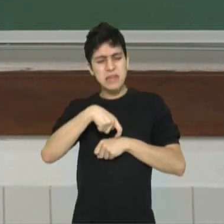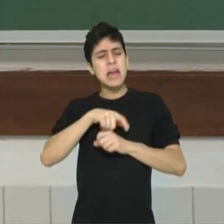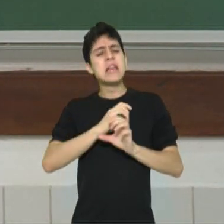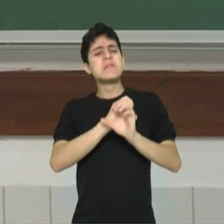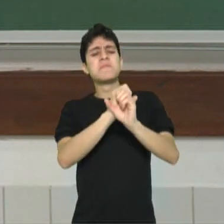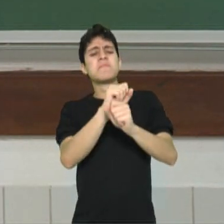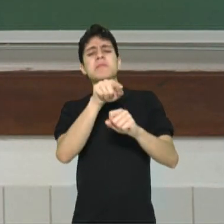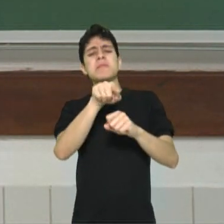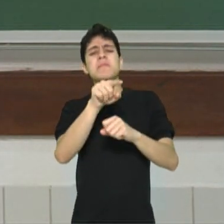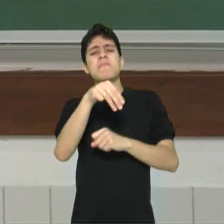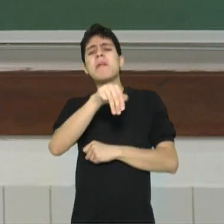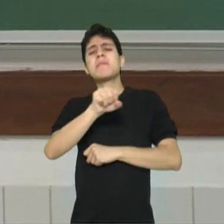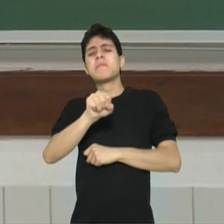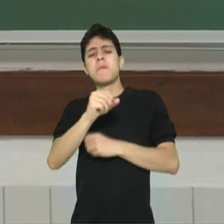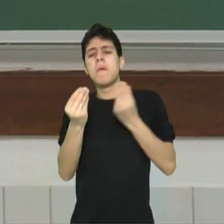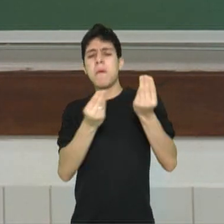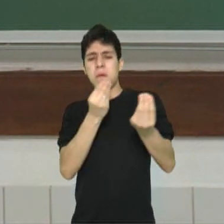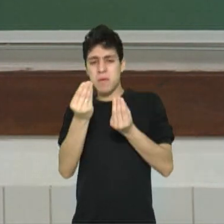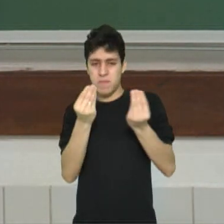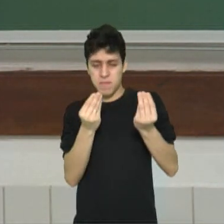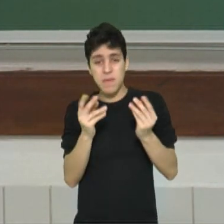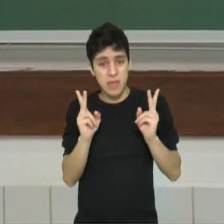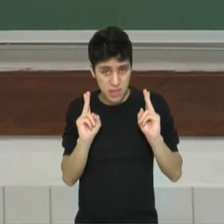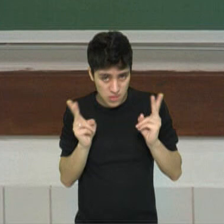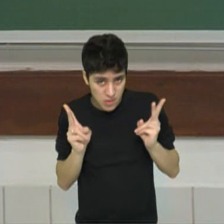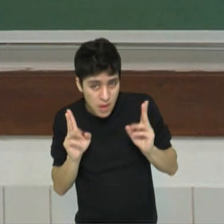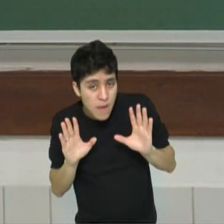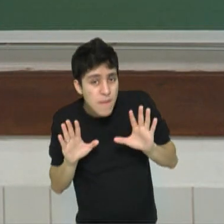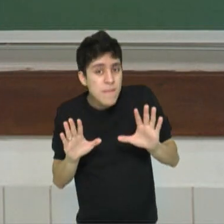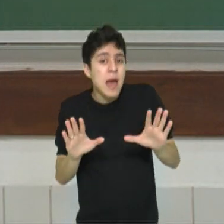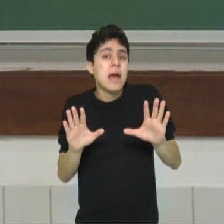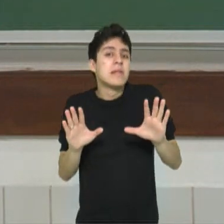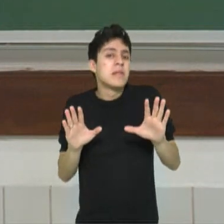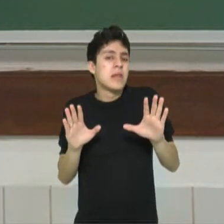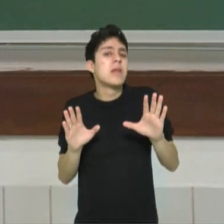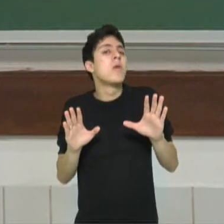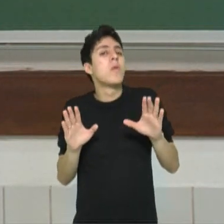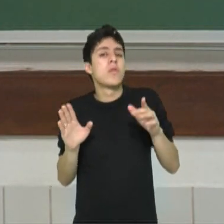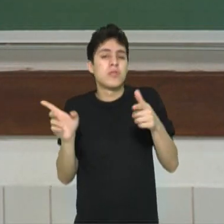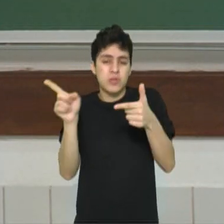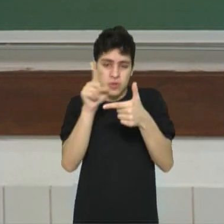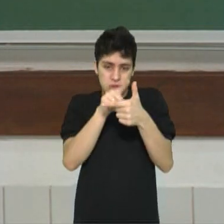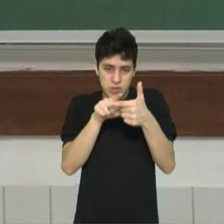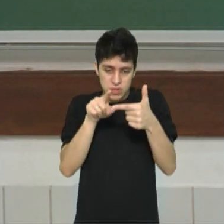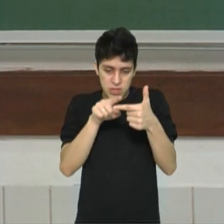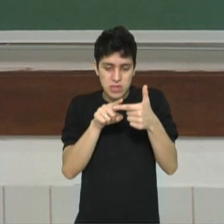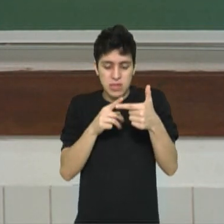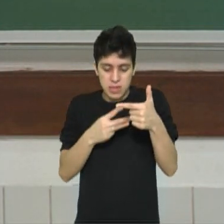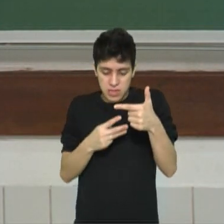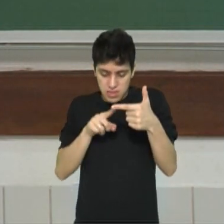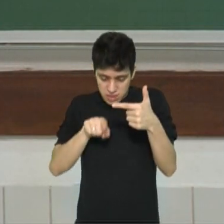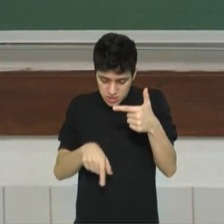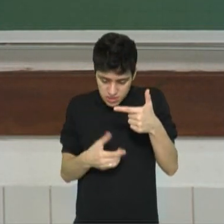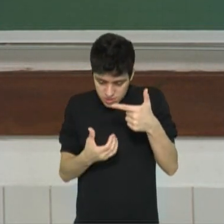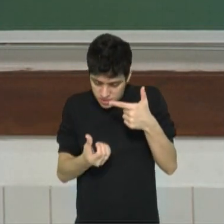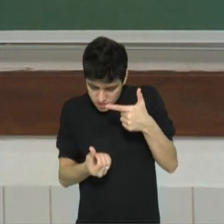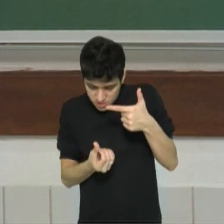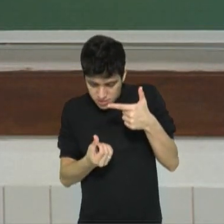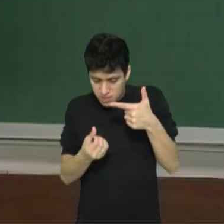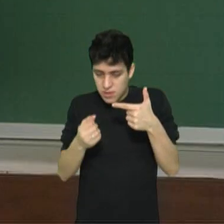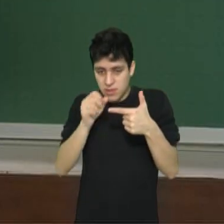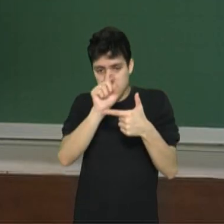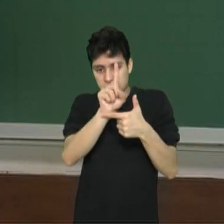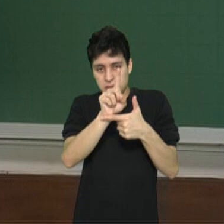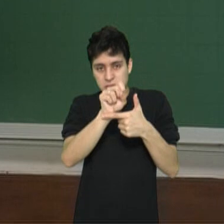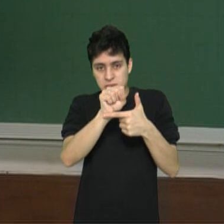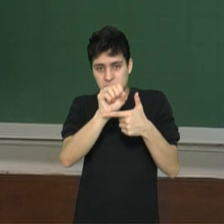equivale em metros por segundo? Faço a mesma coisa, eu vou dividir por 3,6. Dividindo